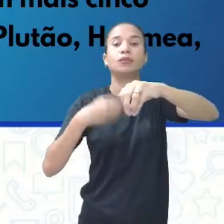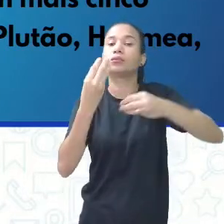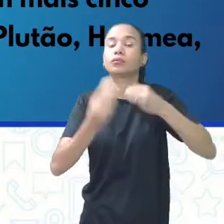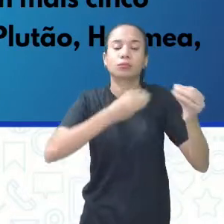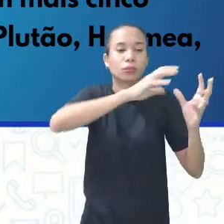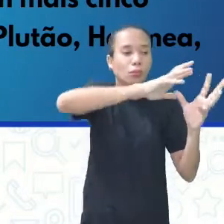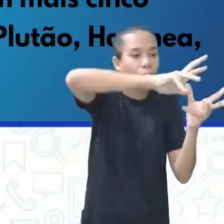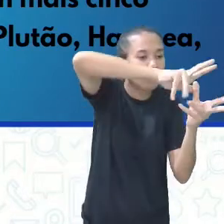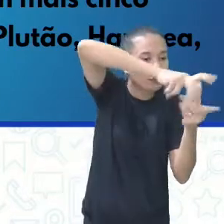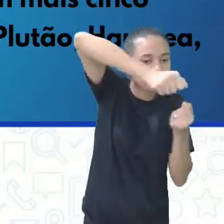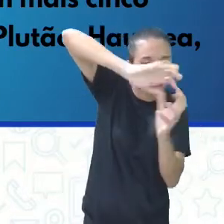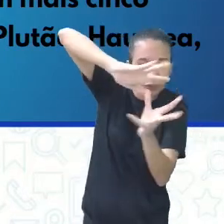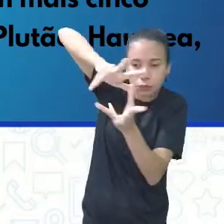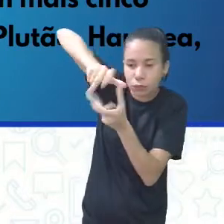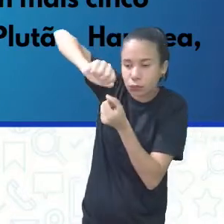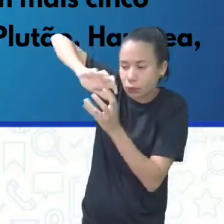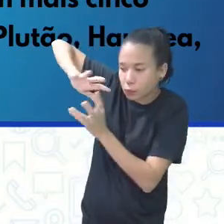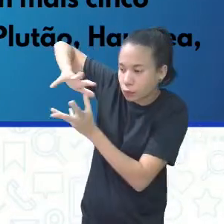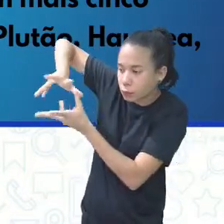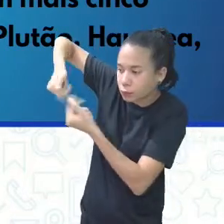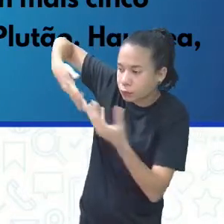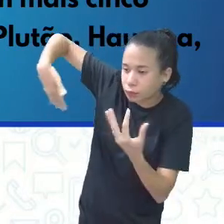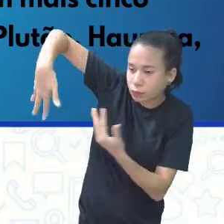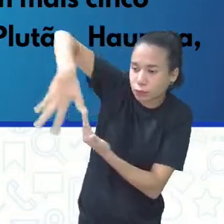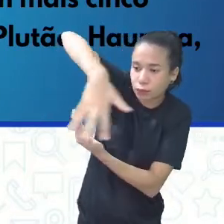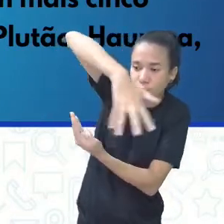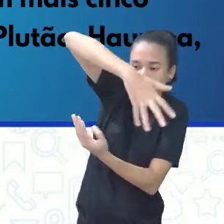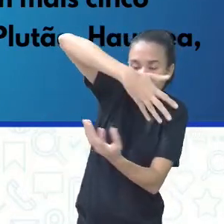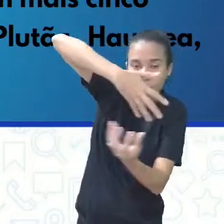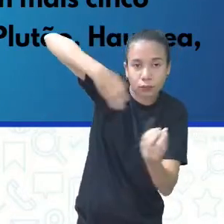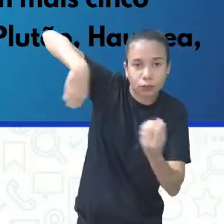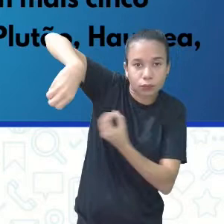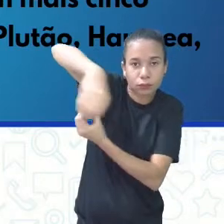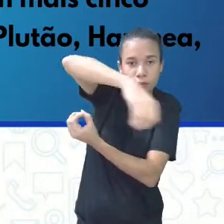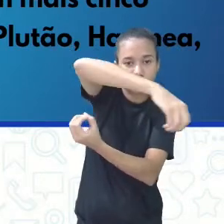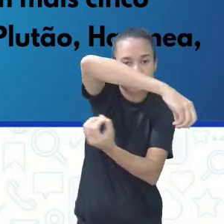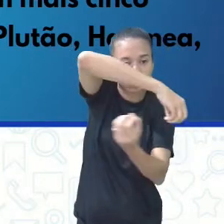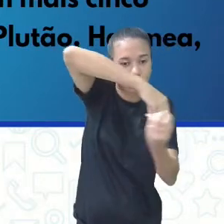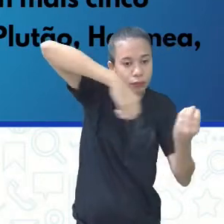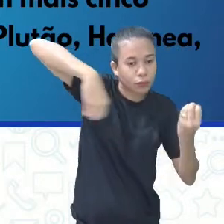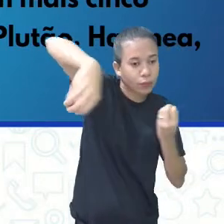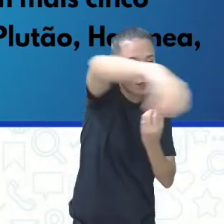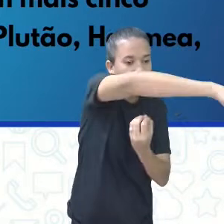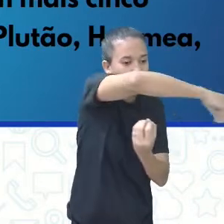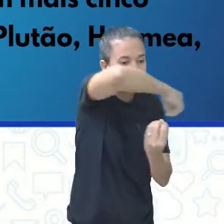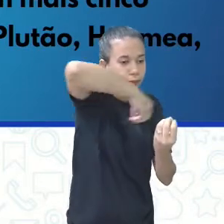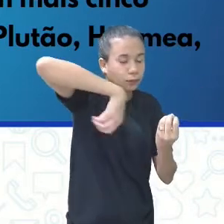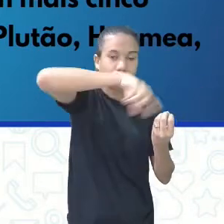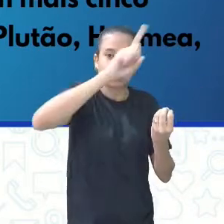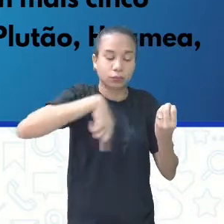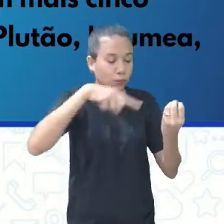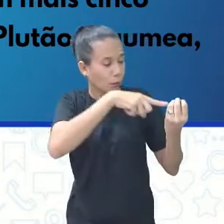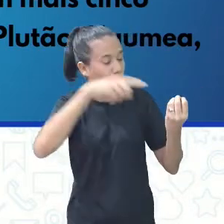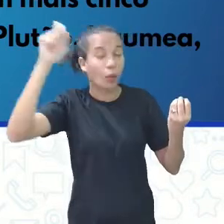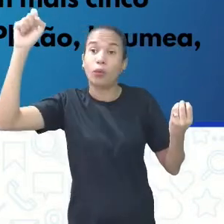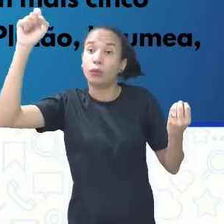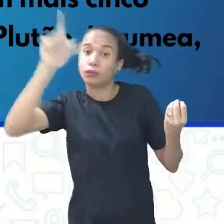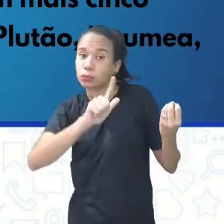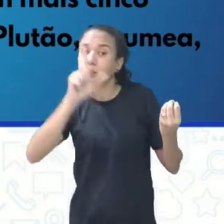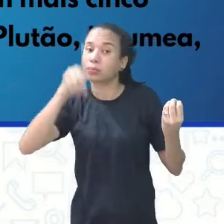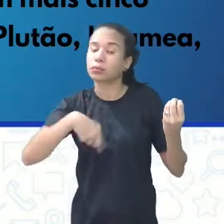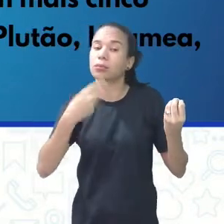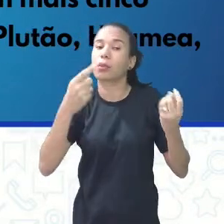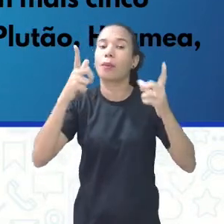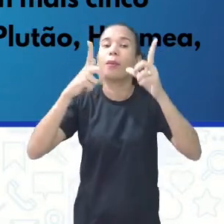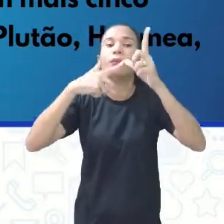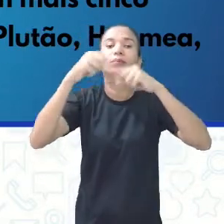de corpos celestes que gravitam em órbita, né, em relação aí de um Sol, que é uma estrela. E a gente aí,